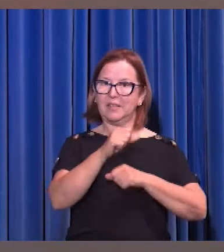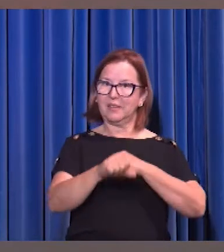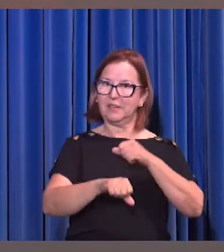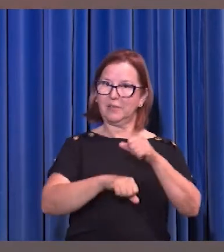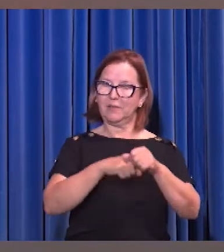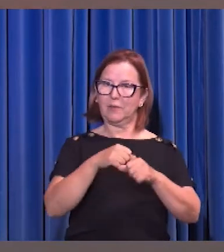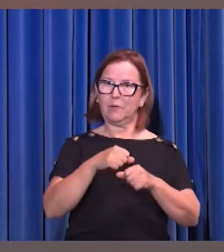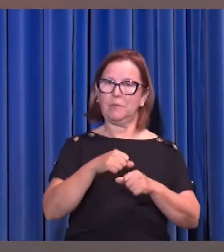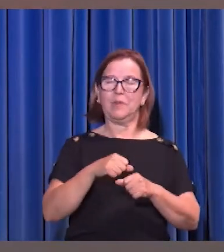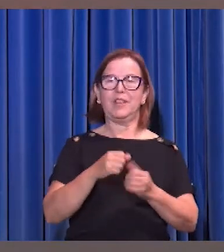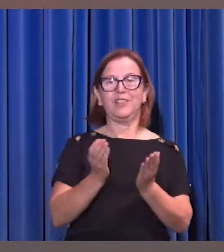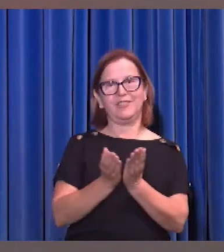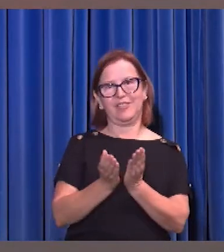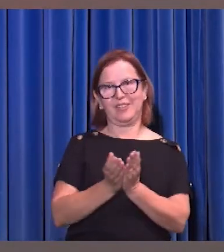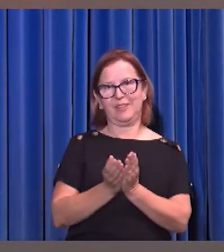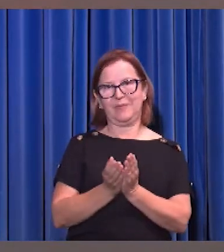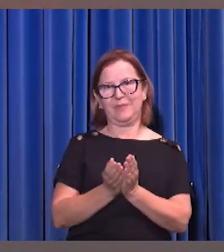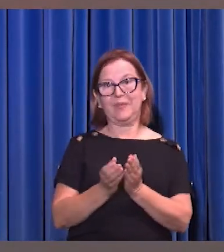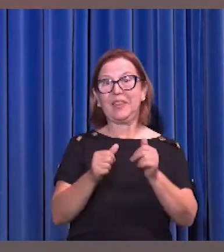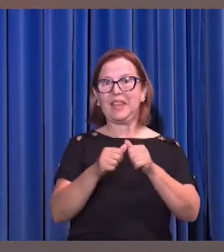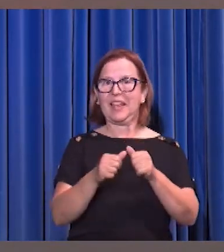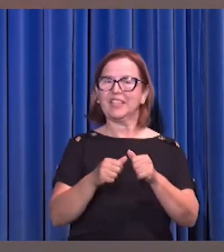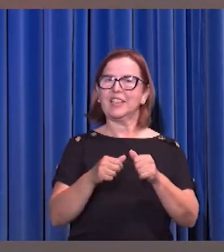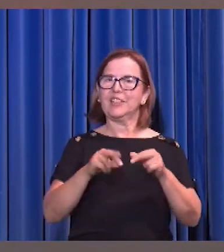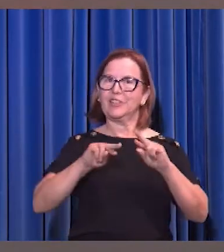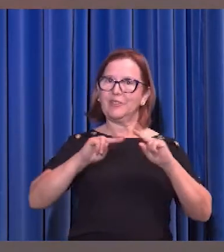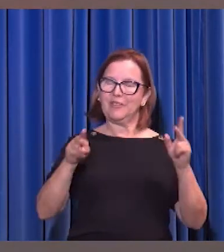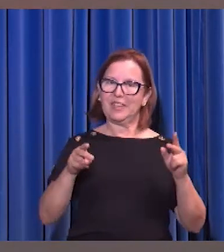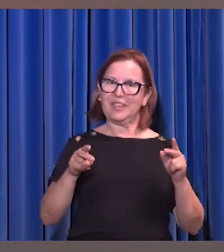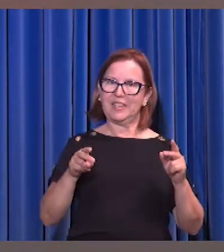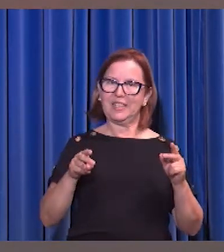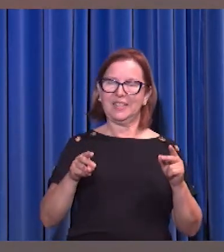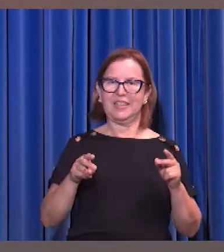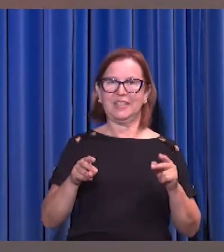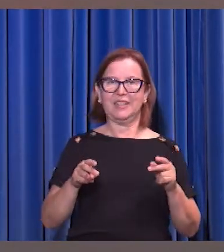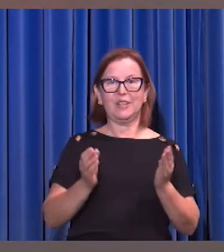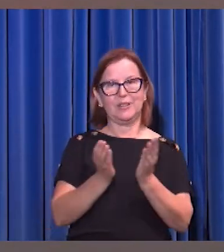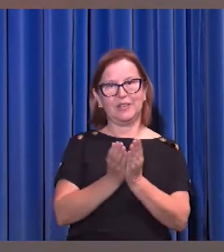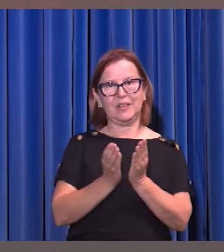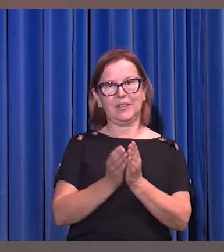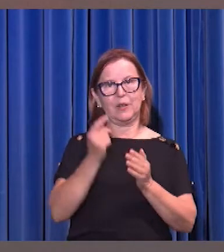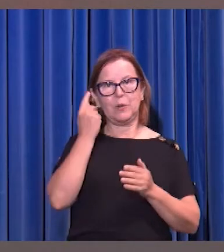Essa é a diferença do cristianismo para as outras religiões.